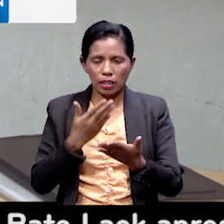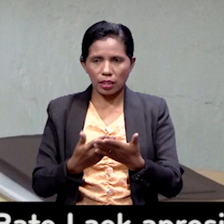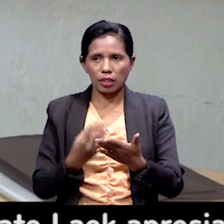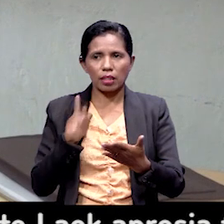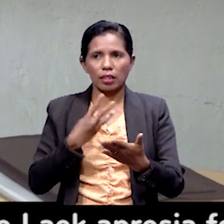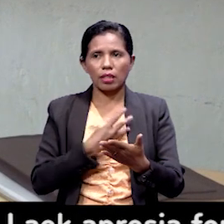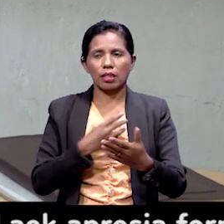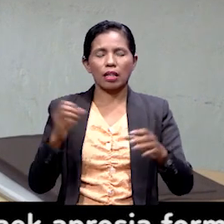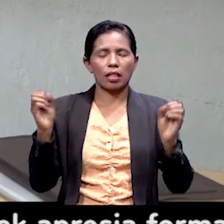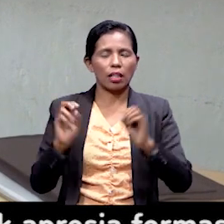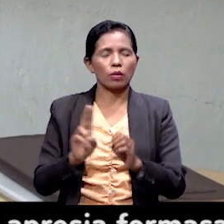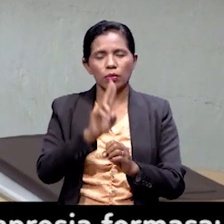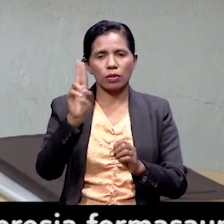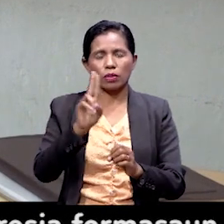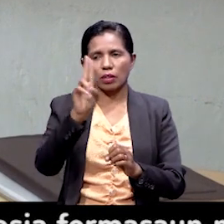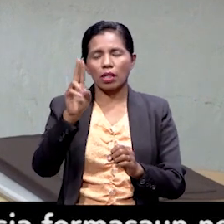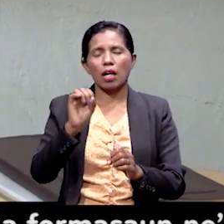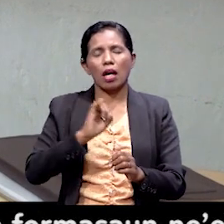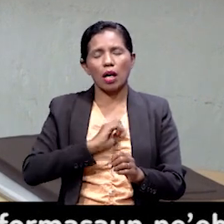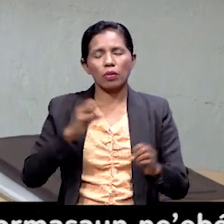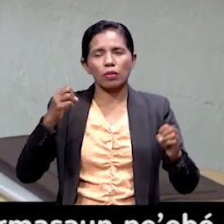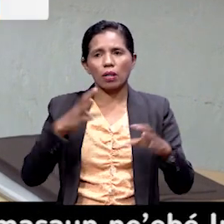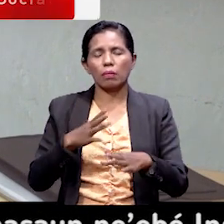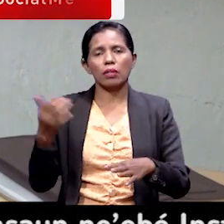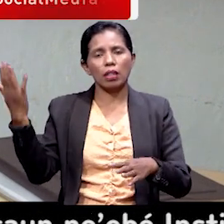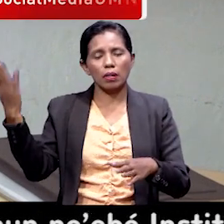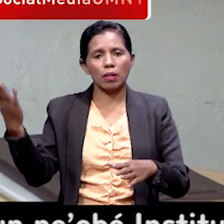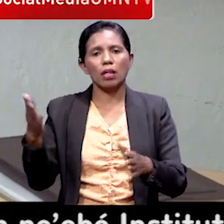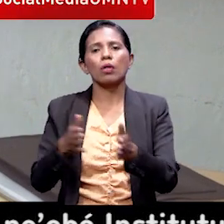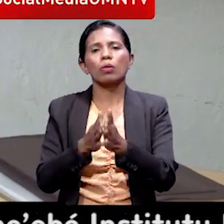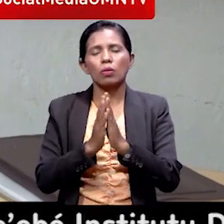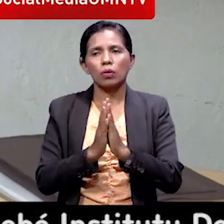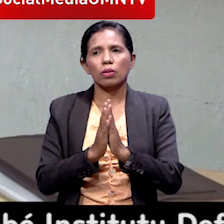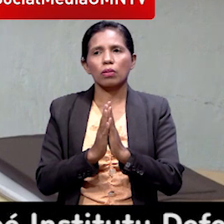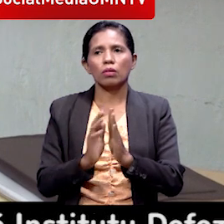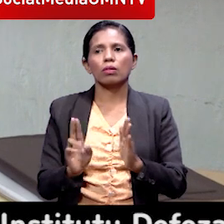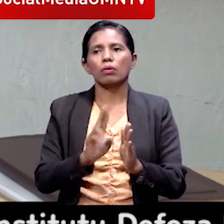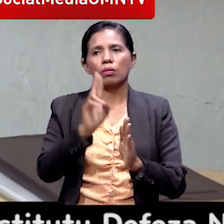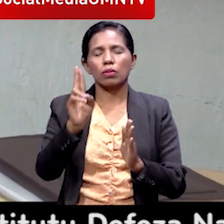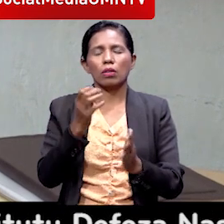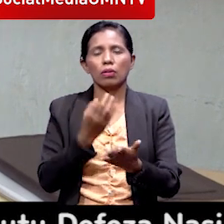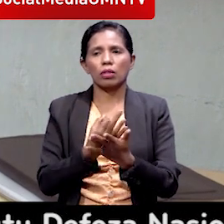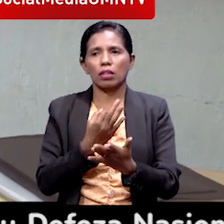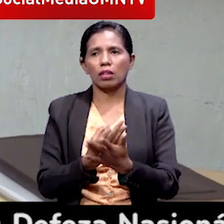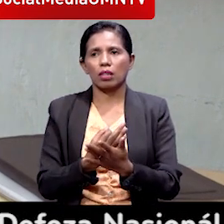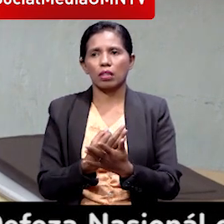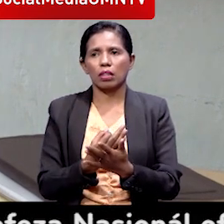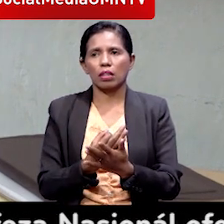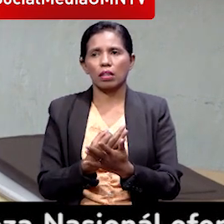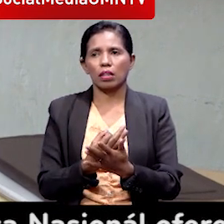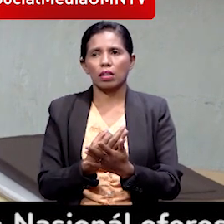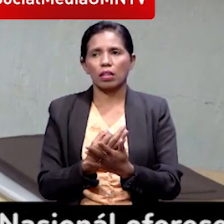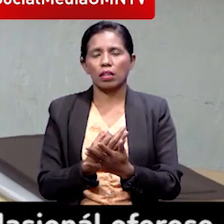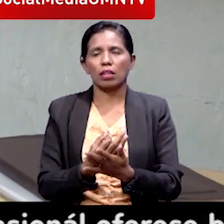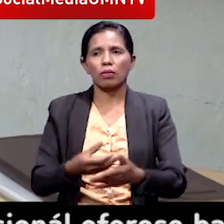la executa, mas bem, hau tau que maquia ne ba husu fale capacidade de execução orçamento ne dian, refere fale filha fale ma